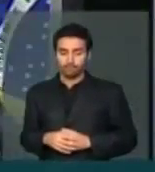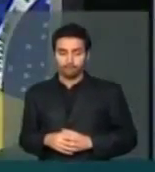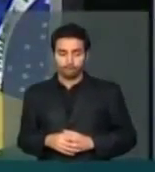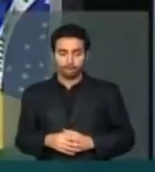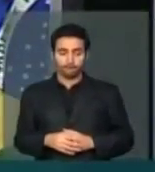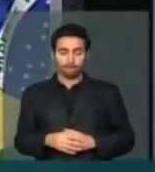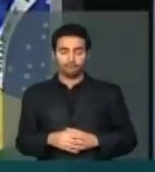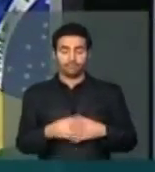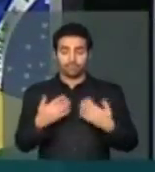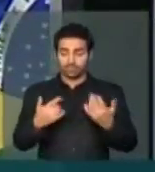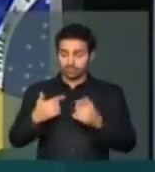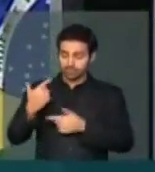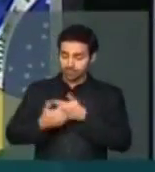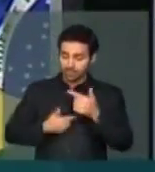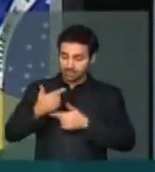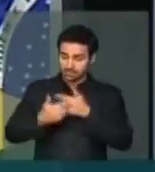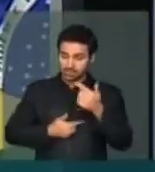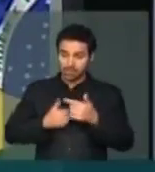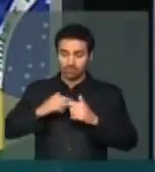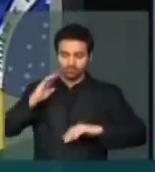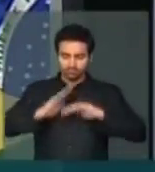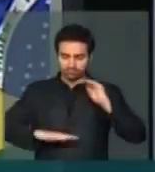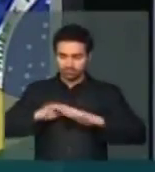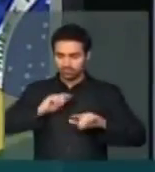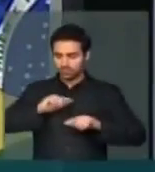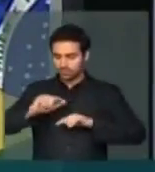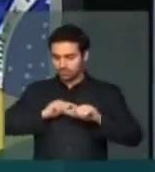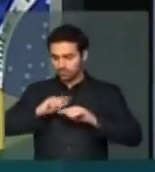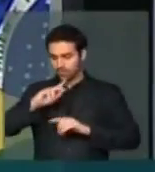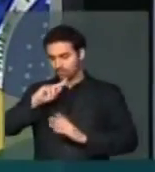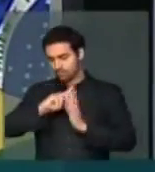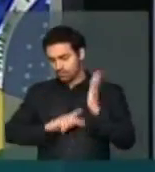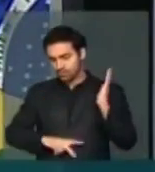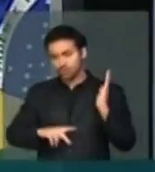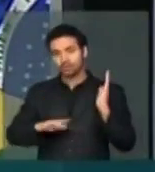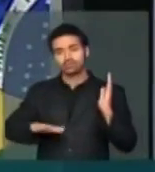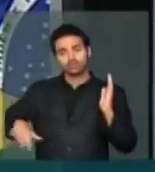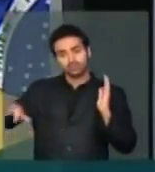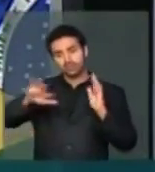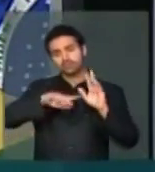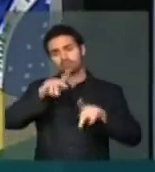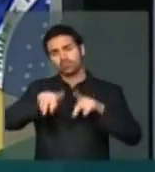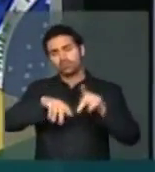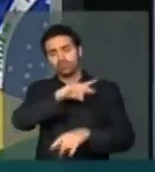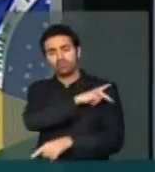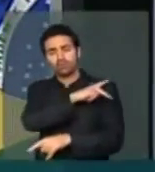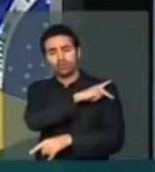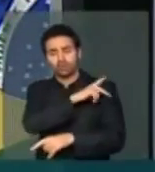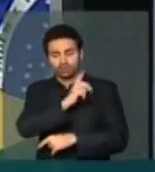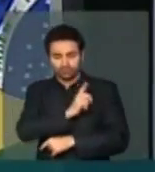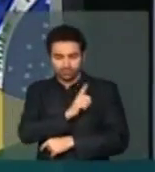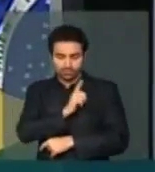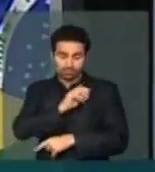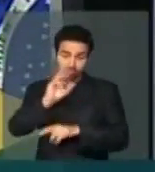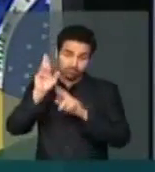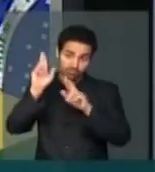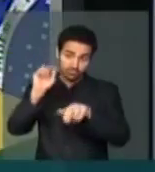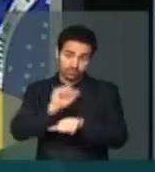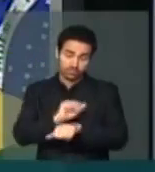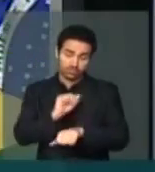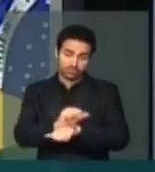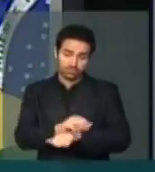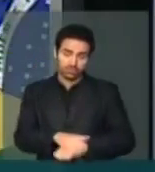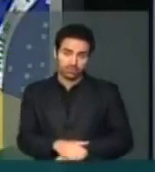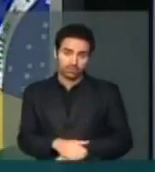e essas ações concretas é o que o piauiense espera e aguarda. Fico,